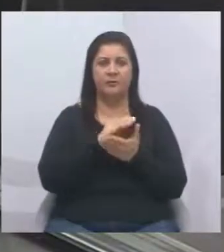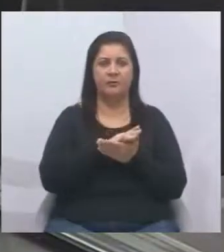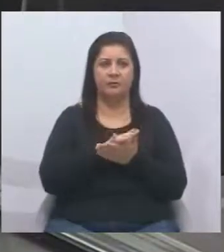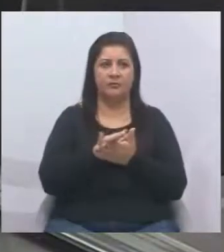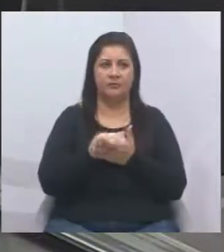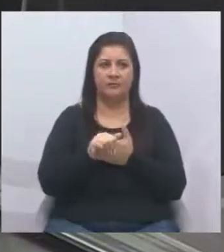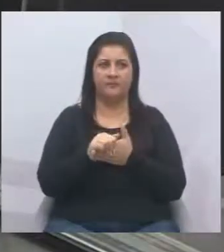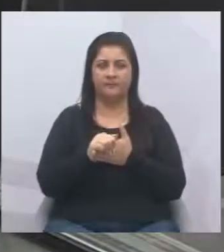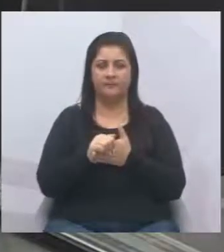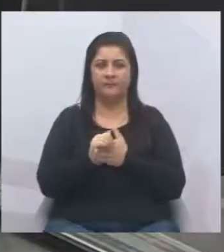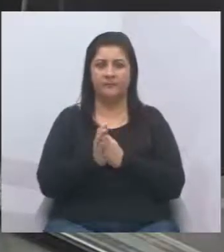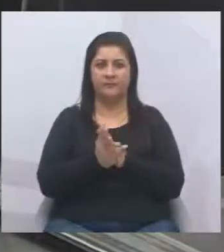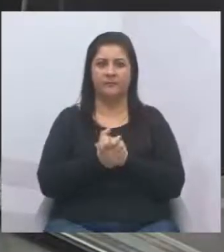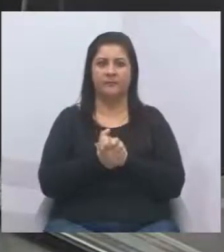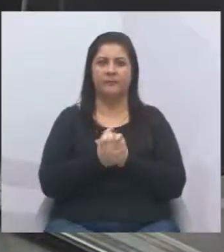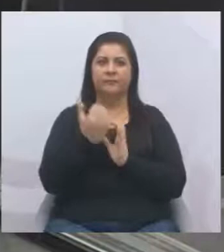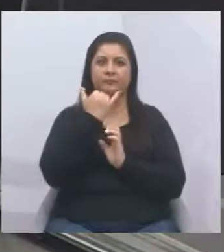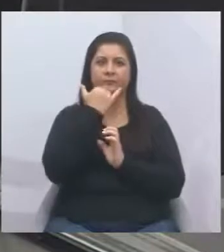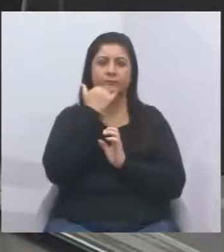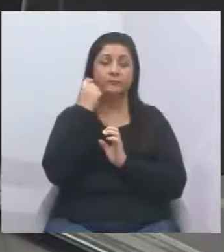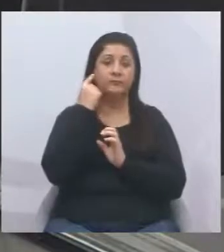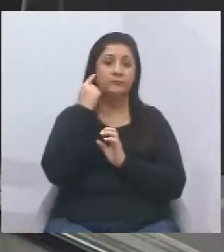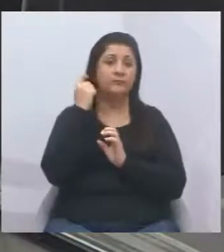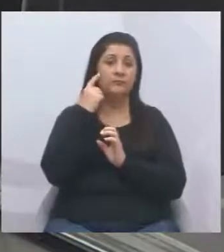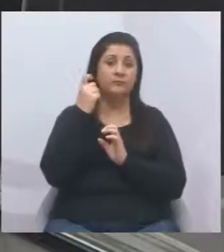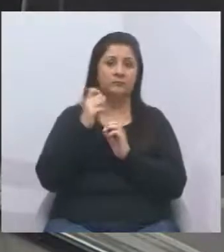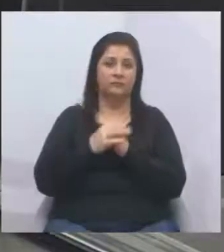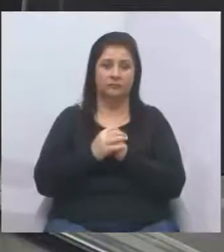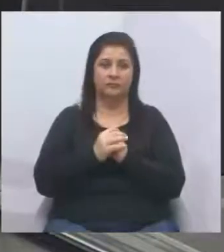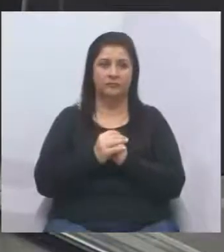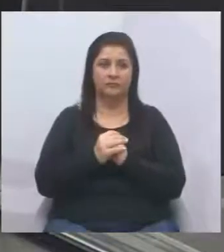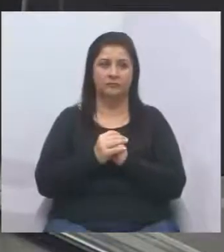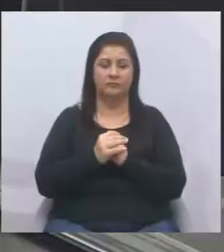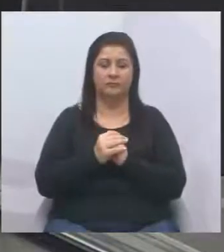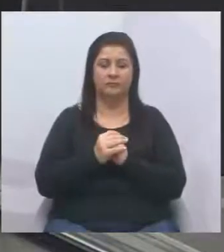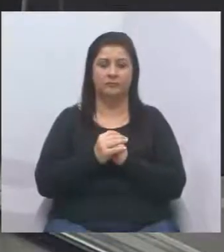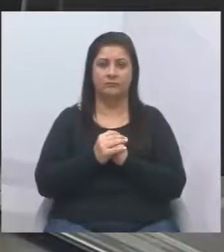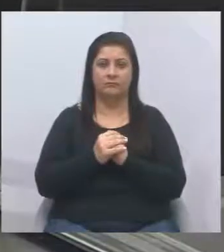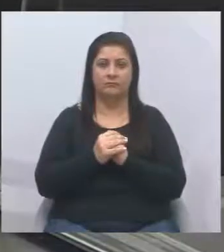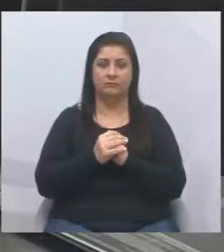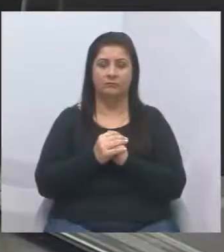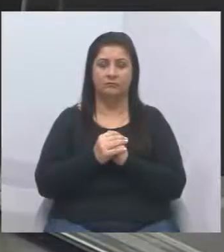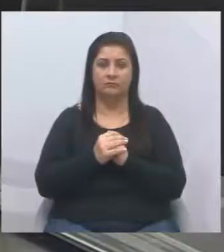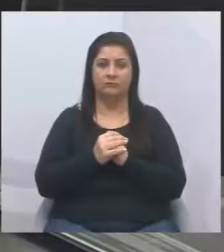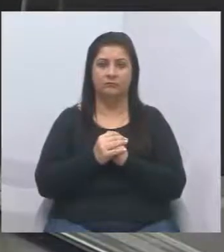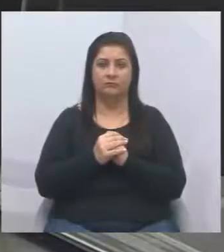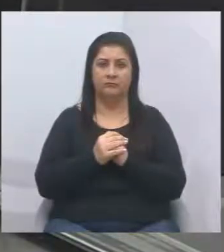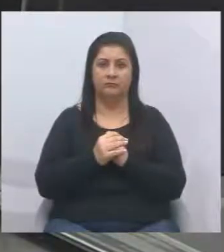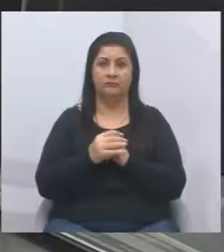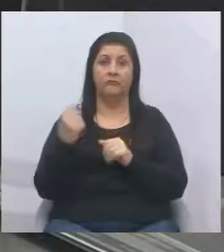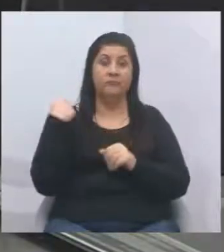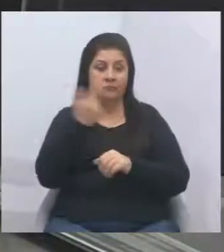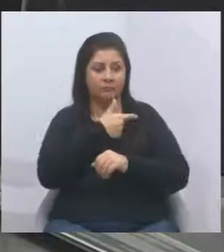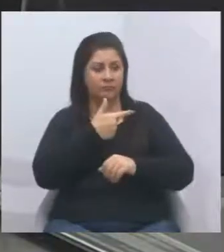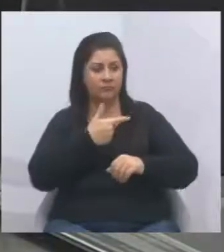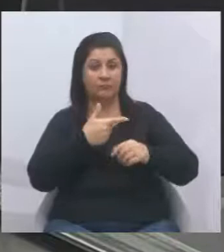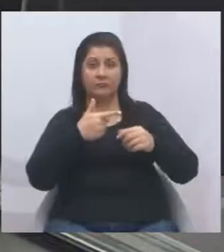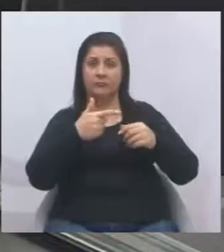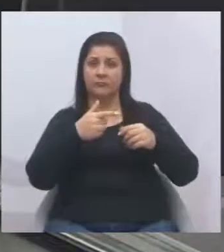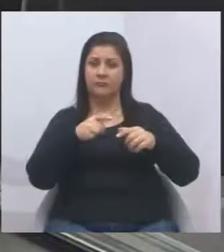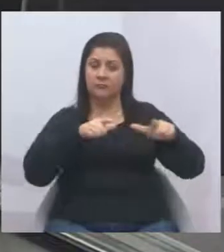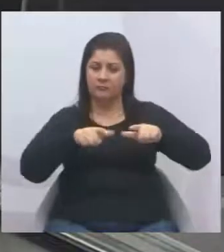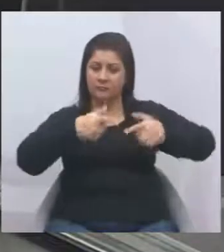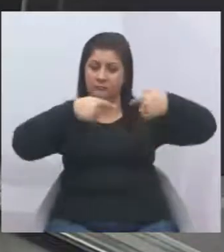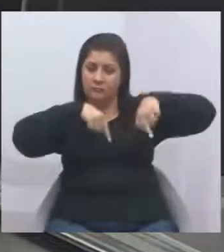levar seu sustento para dentro de casa. Acabou de ver. É assim que você combate a desigualdade. Acabamos de citar